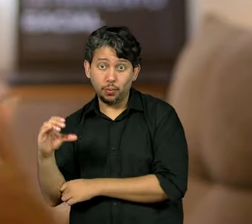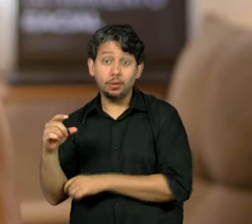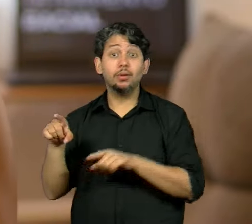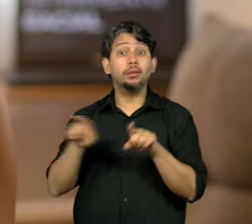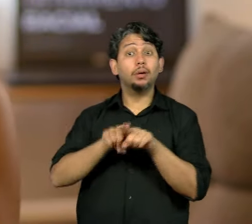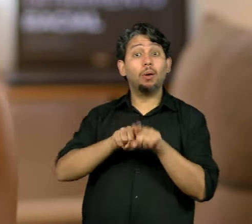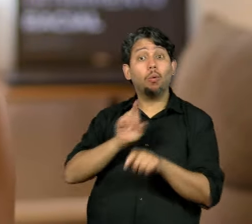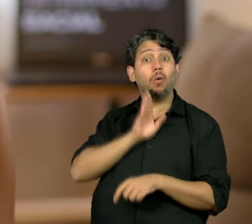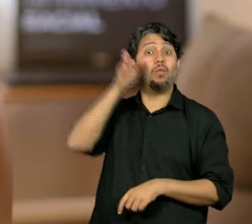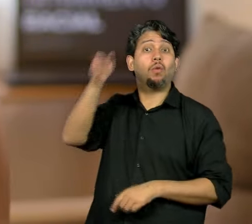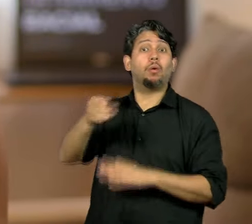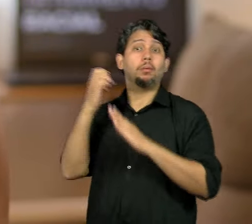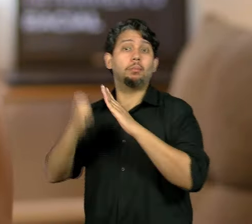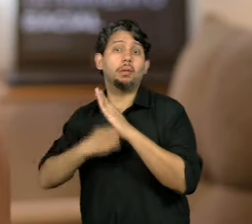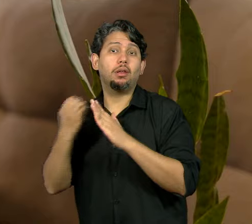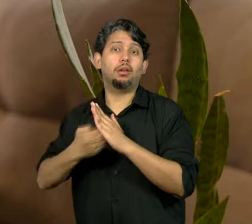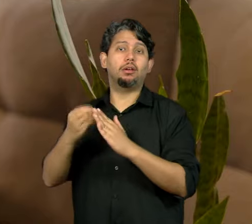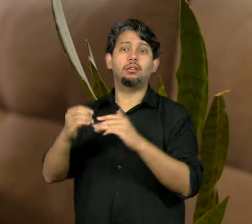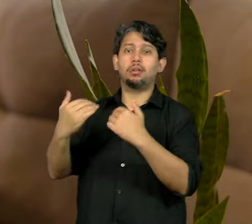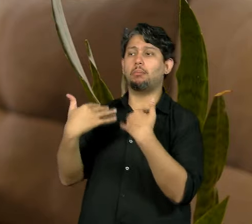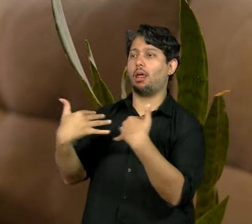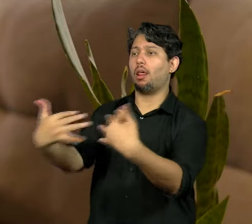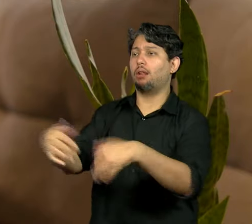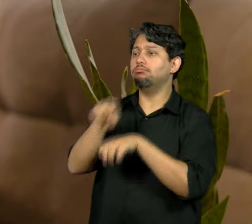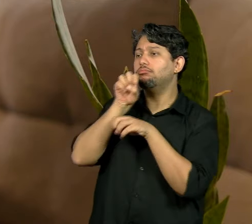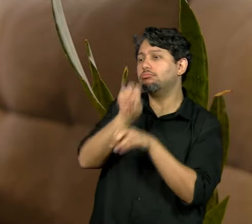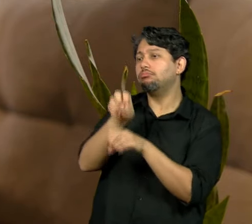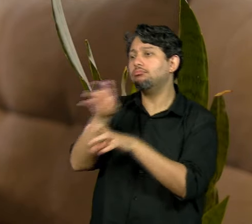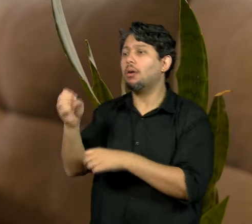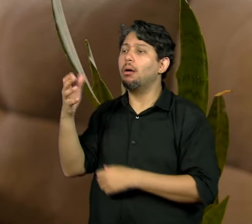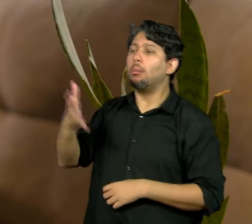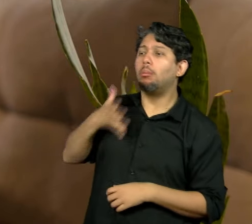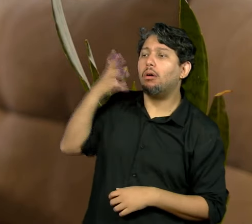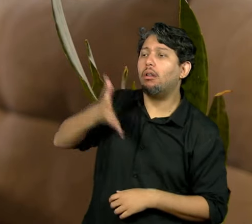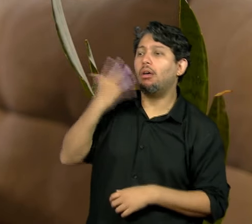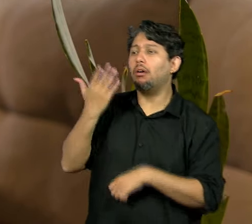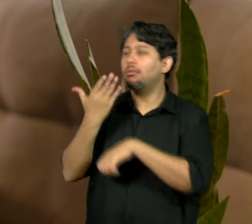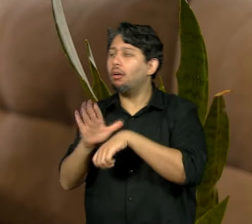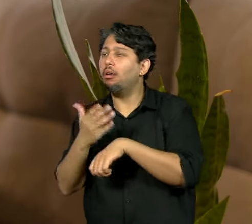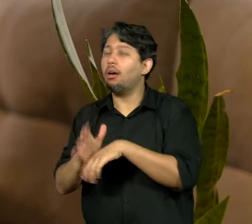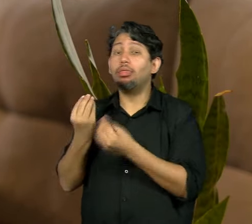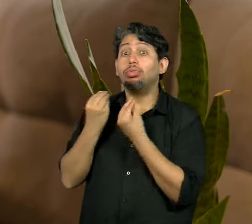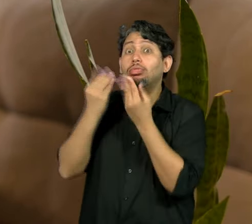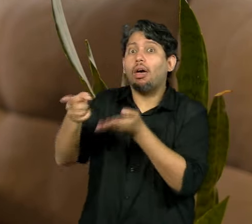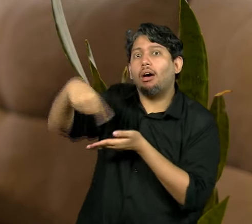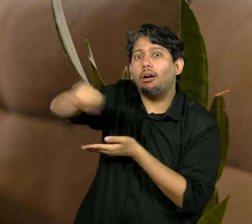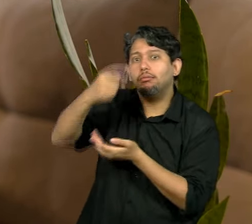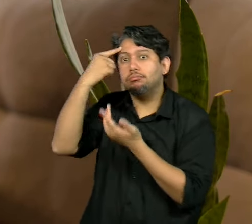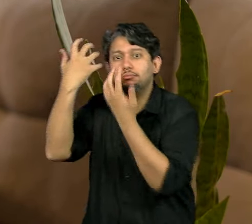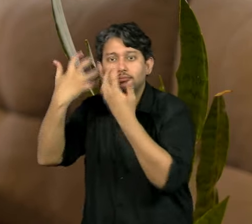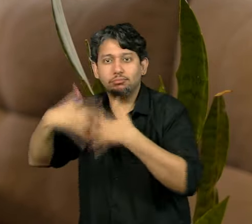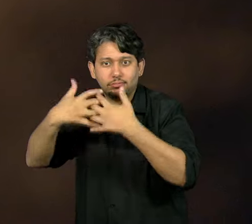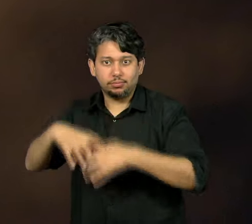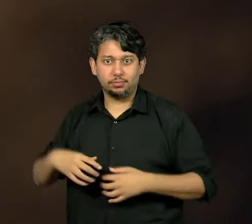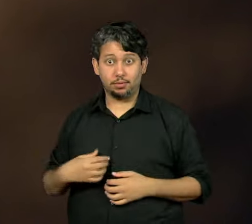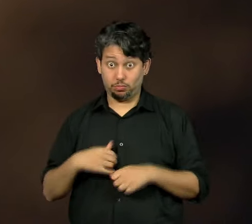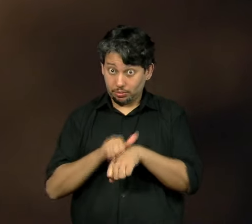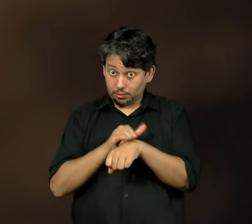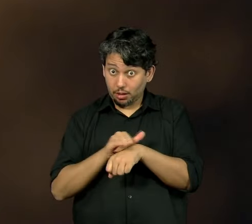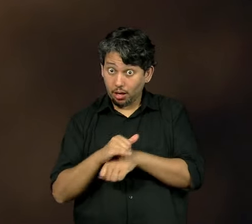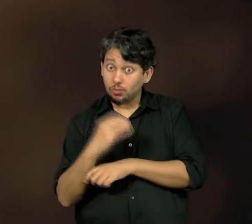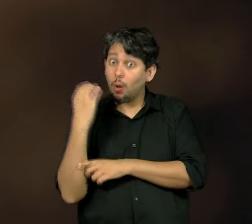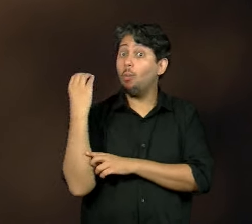em palestras, treinamentos. As minhas estratégias hoje de divulgação e comunicação estão muito amparadas